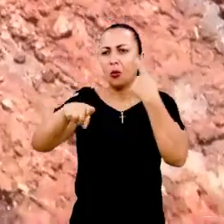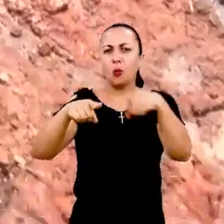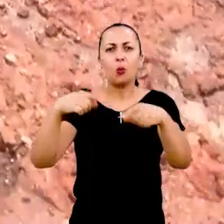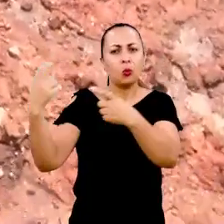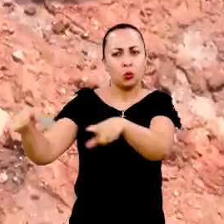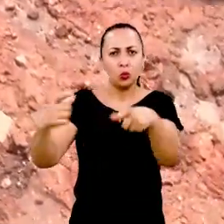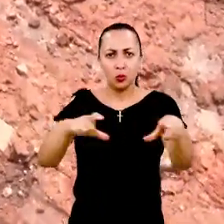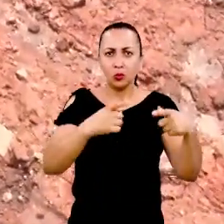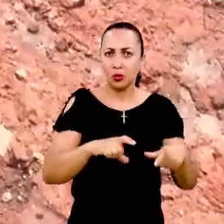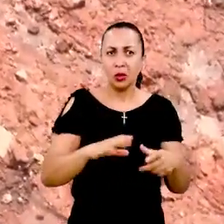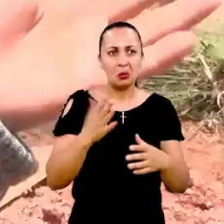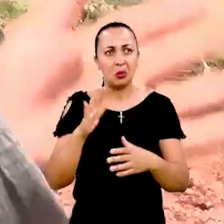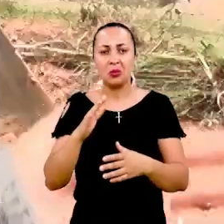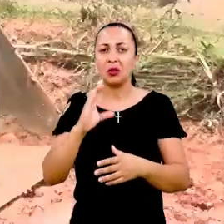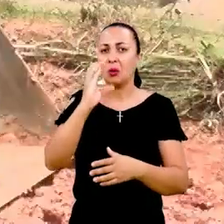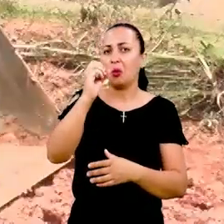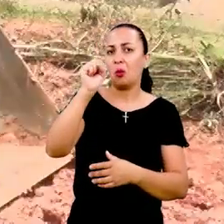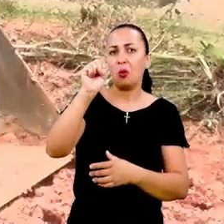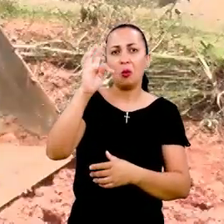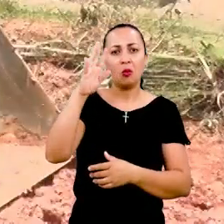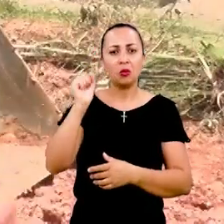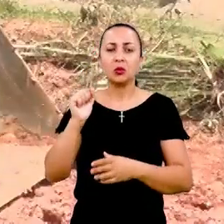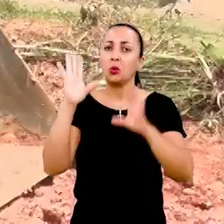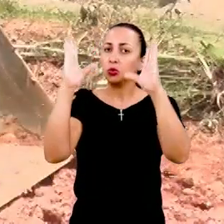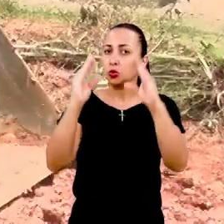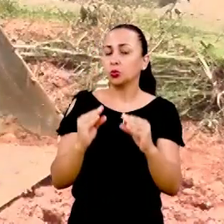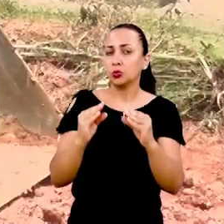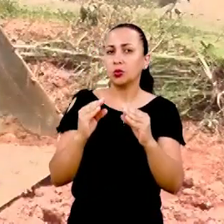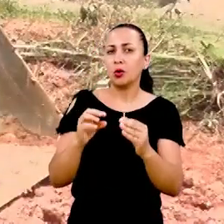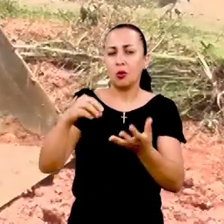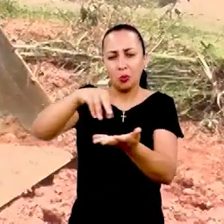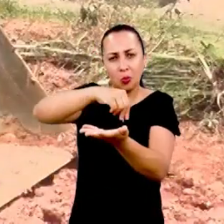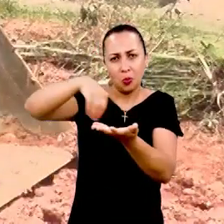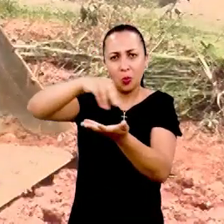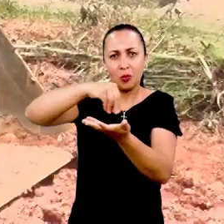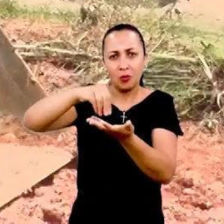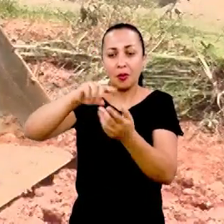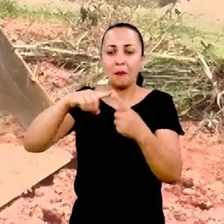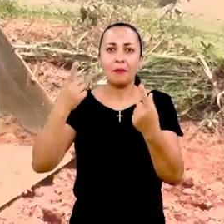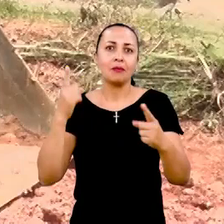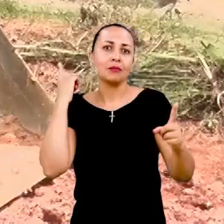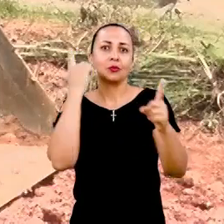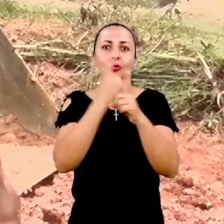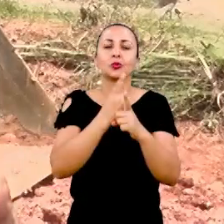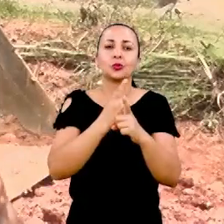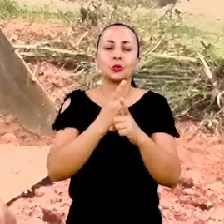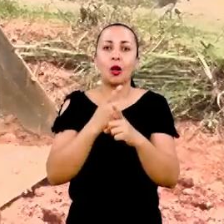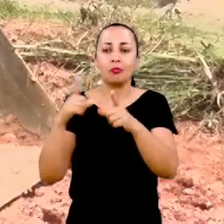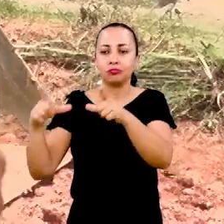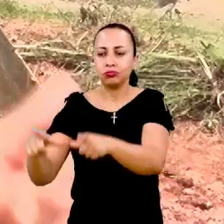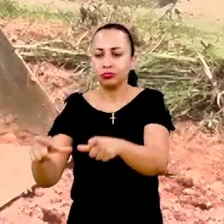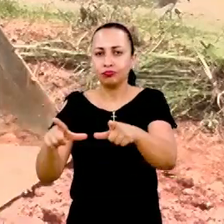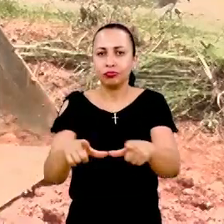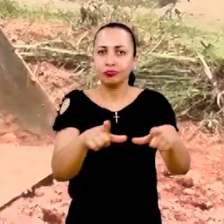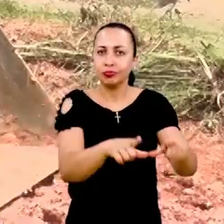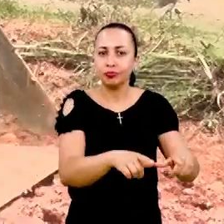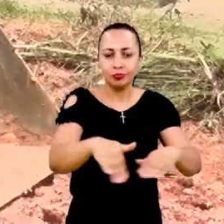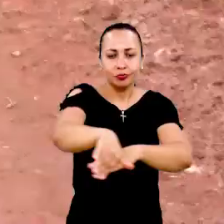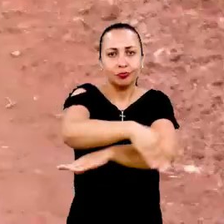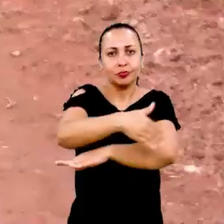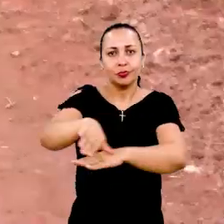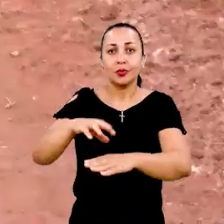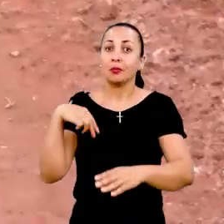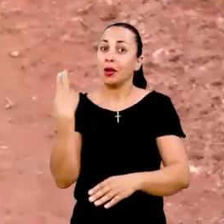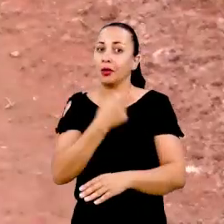aplicações, como encostas ou redução de poeira. E aí eles chegaram no nível até da